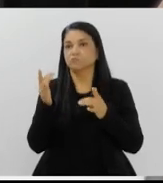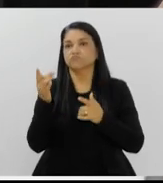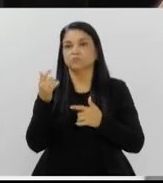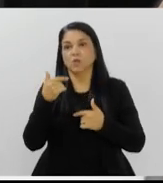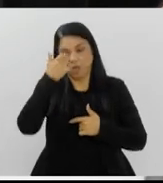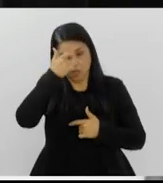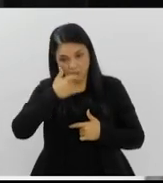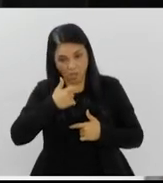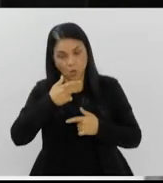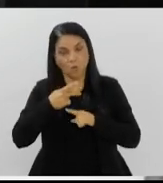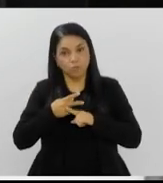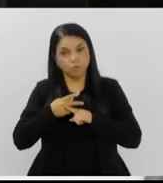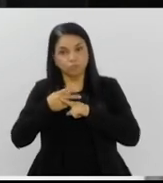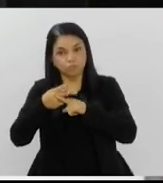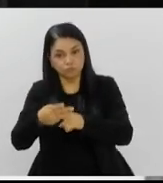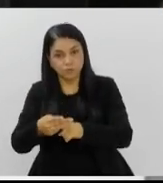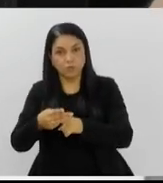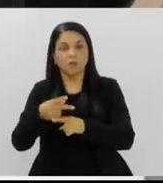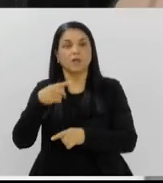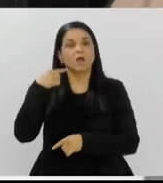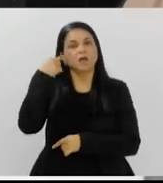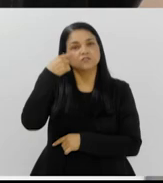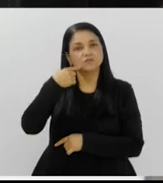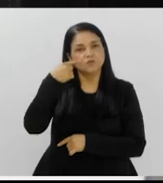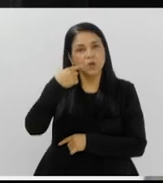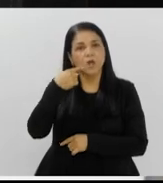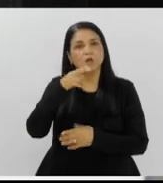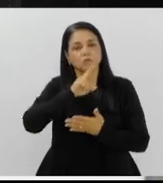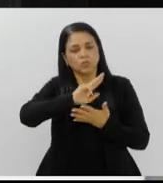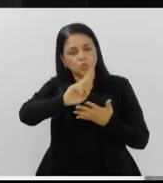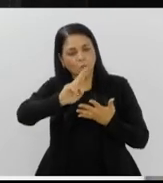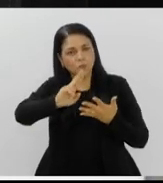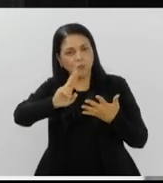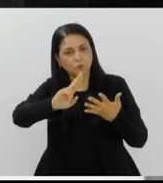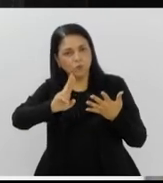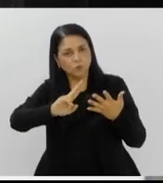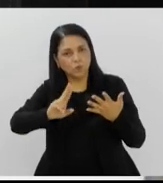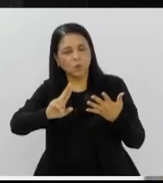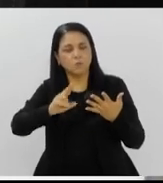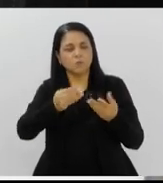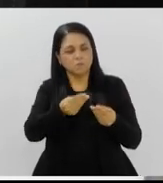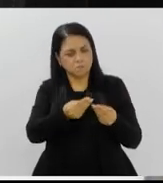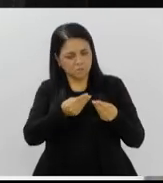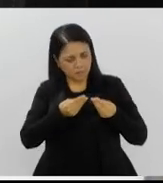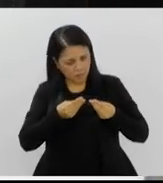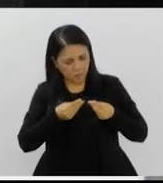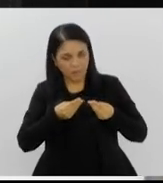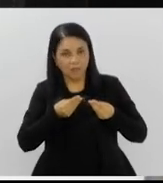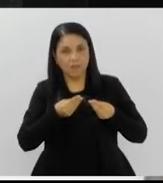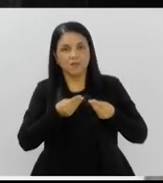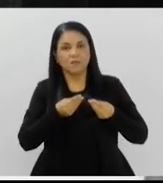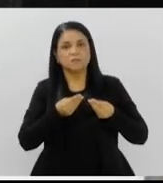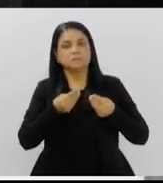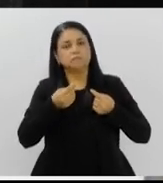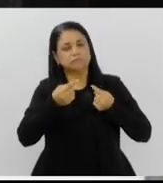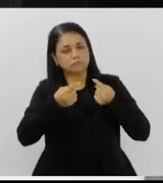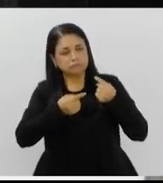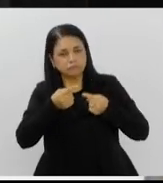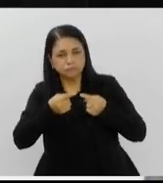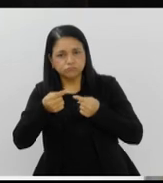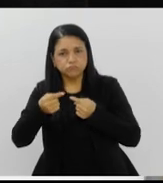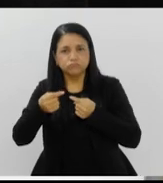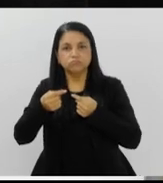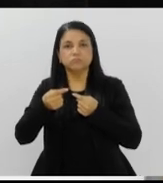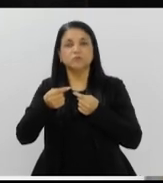eu mesmo fui buscar os advogados, buscar nomes, vários nomes foram trazidos, e no debate, os nomes